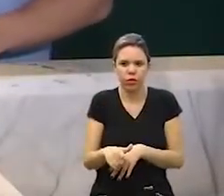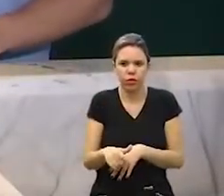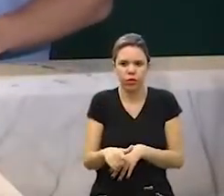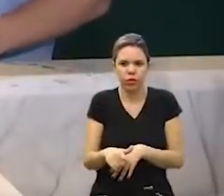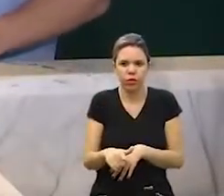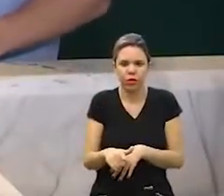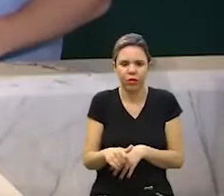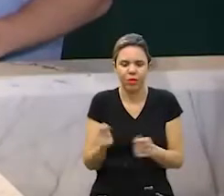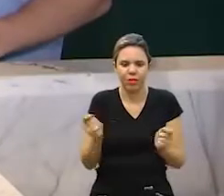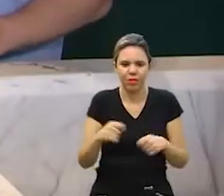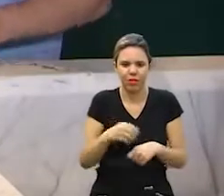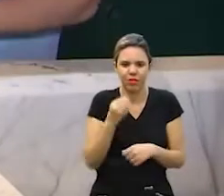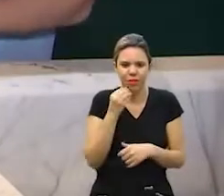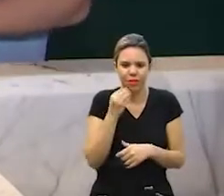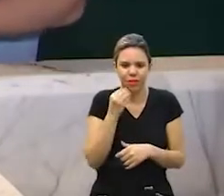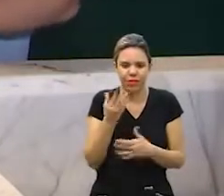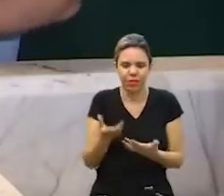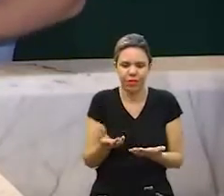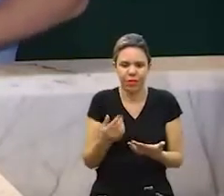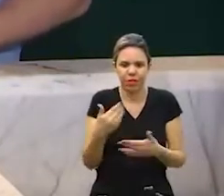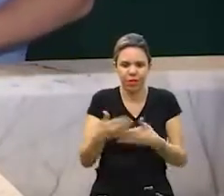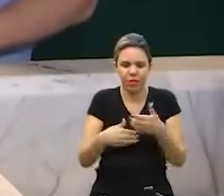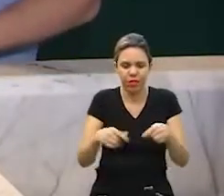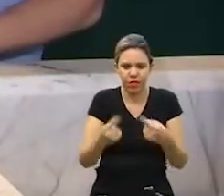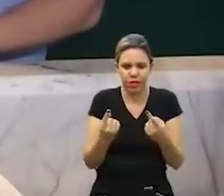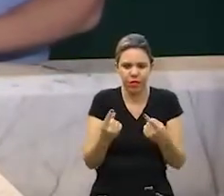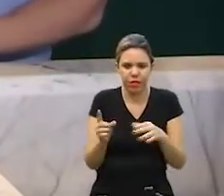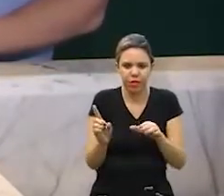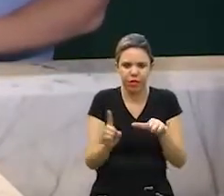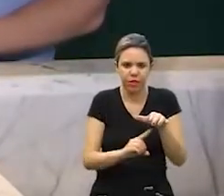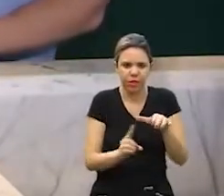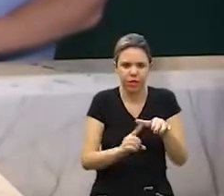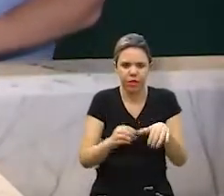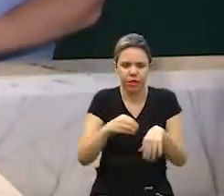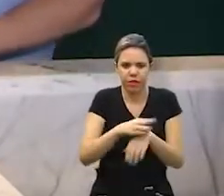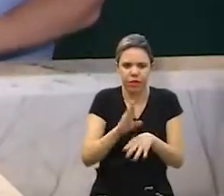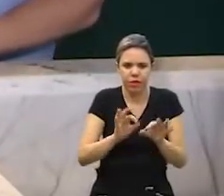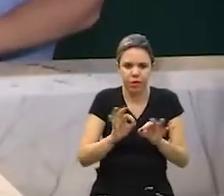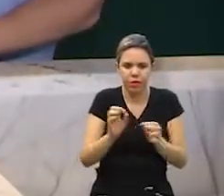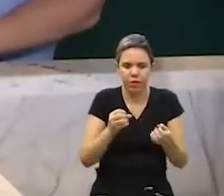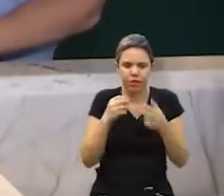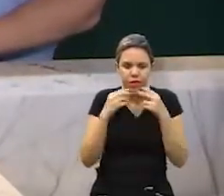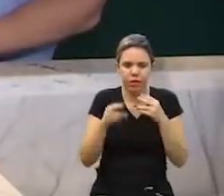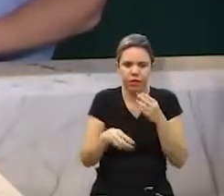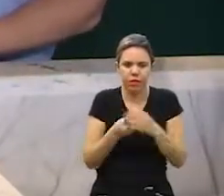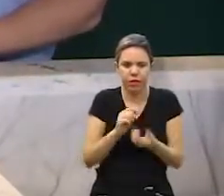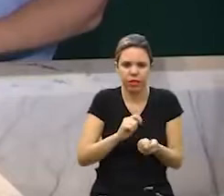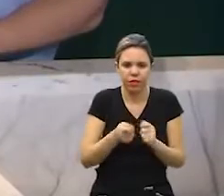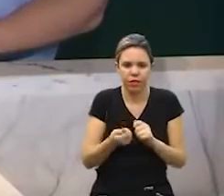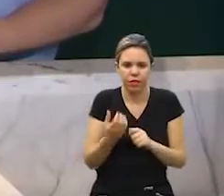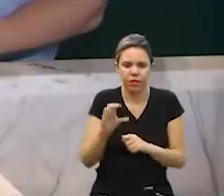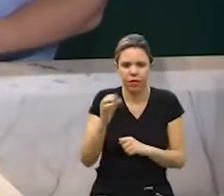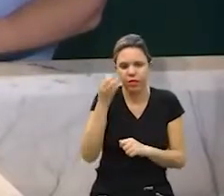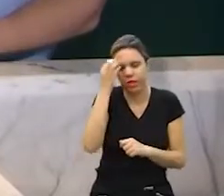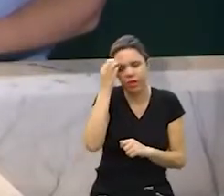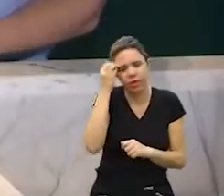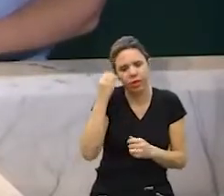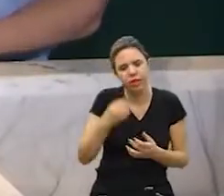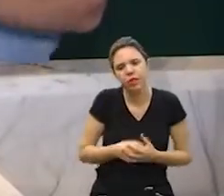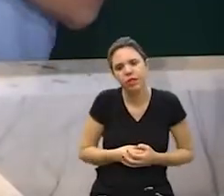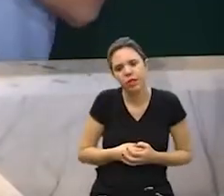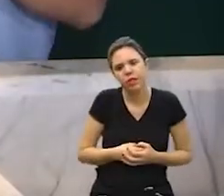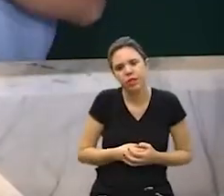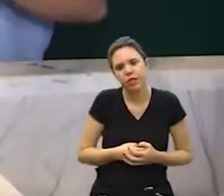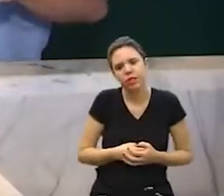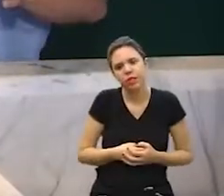É um posto de criatividade. É que cada desafio que o cliente vai lançando, a gente vai tá sempre inovando e vai postando e